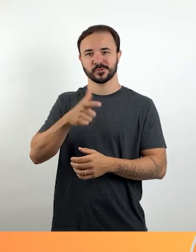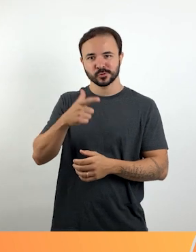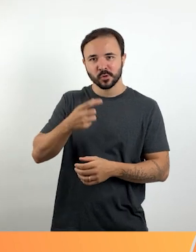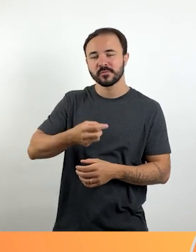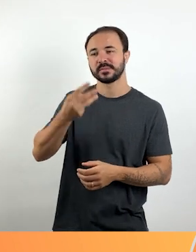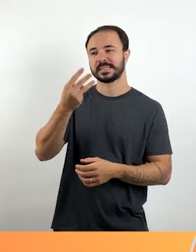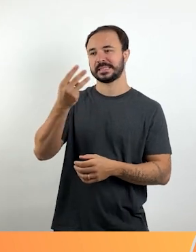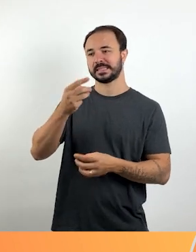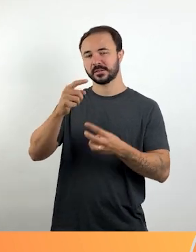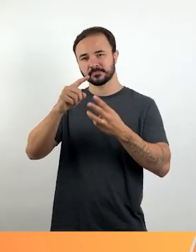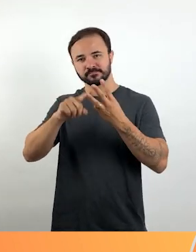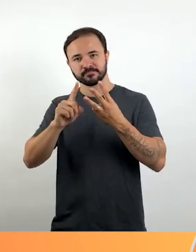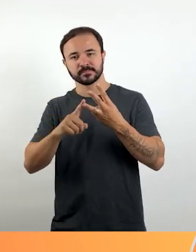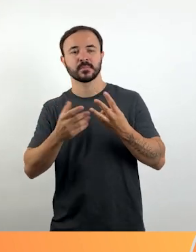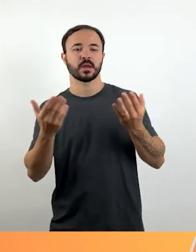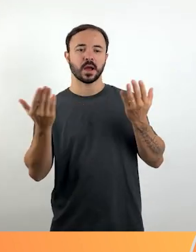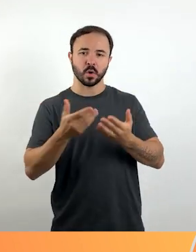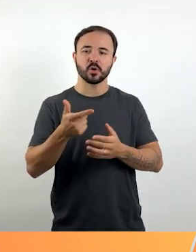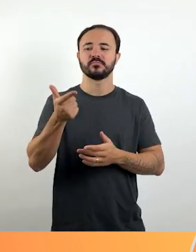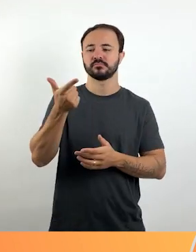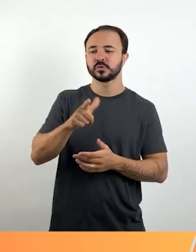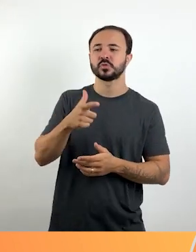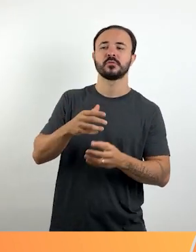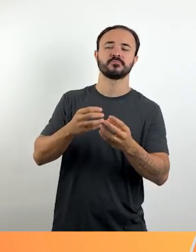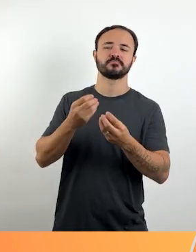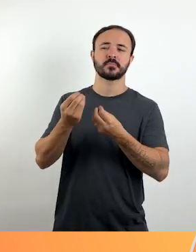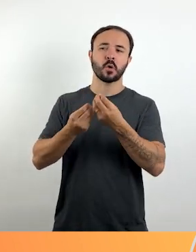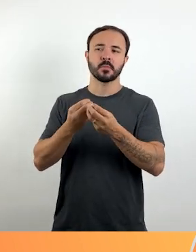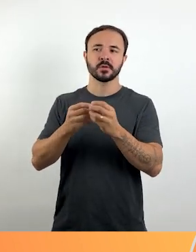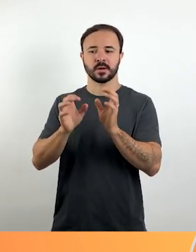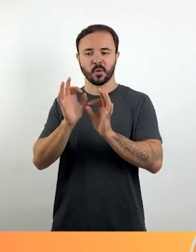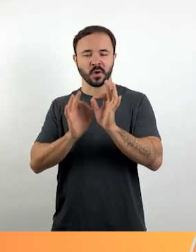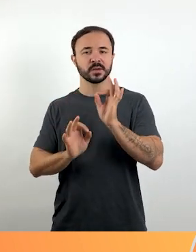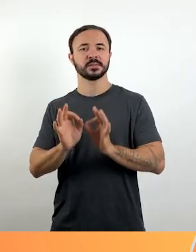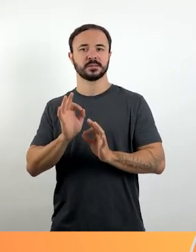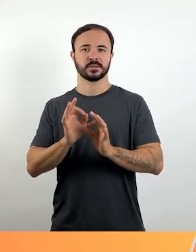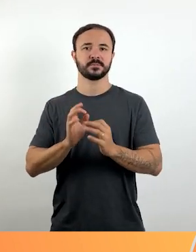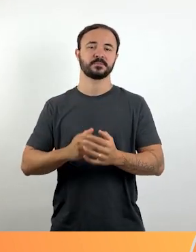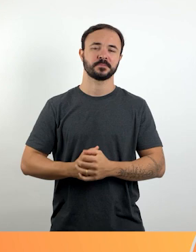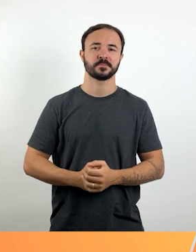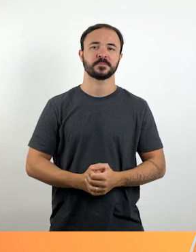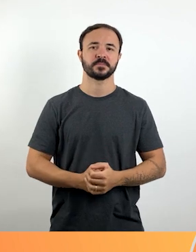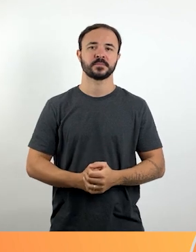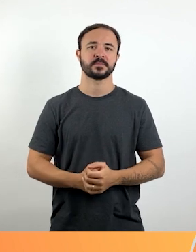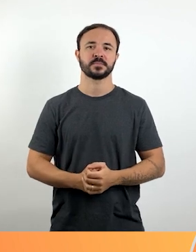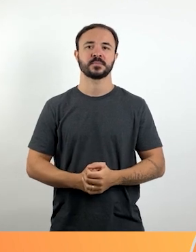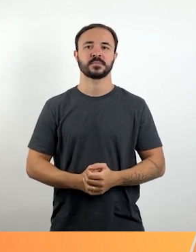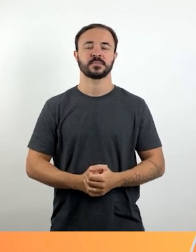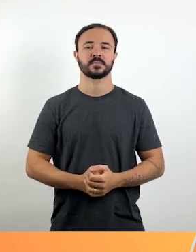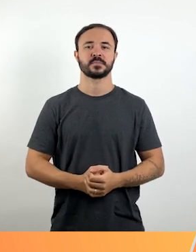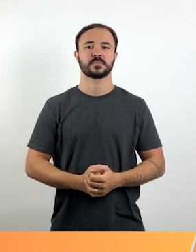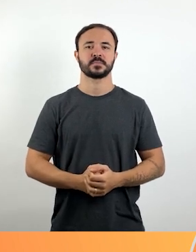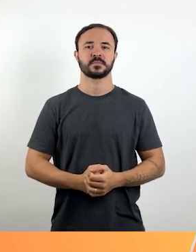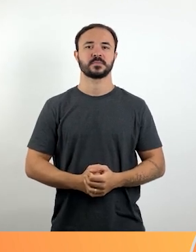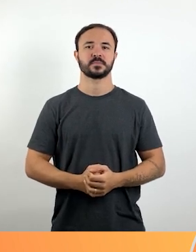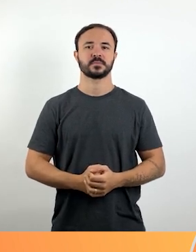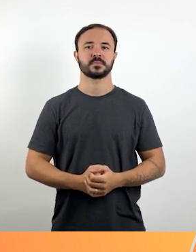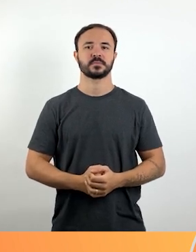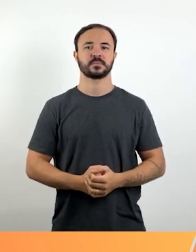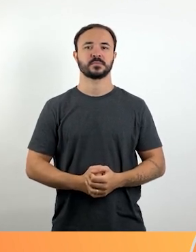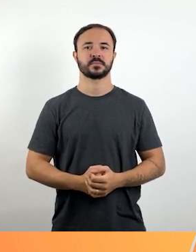terceiro termo, então o termo c quadrado sai e fica a quadrado b